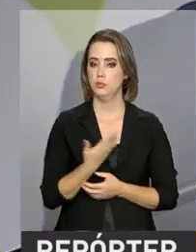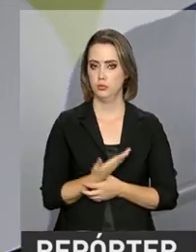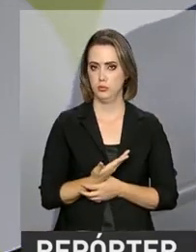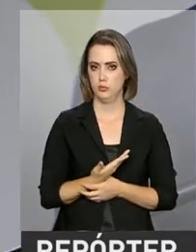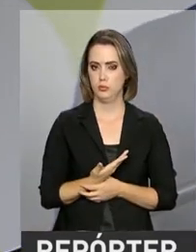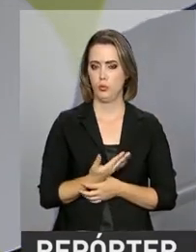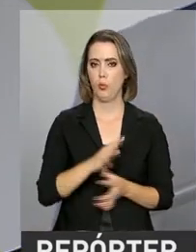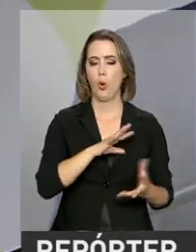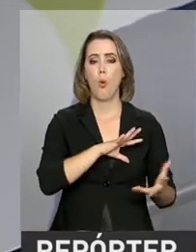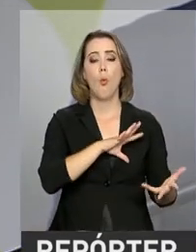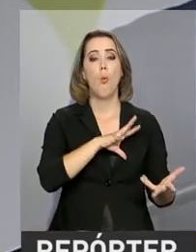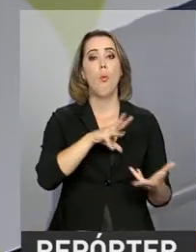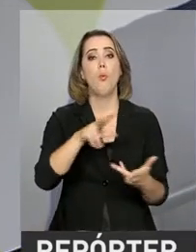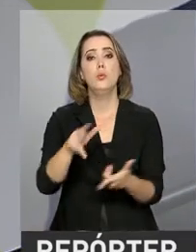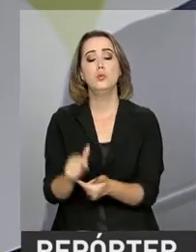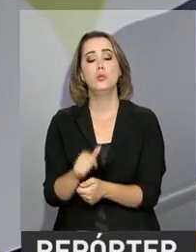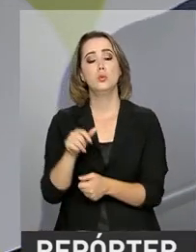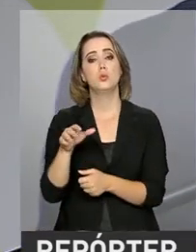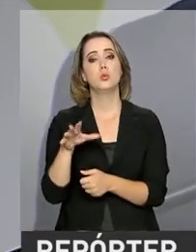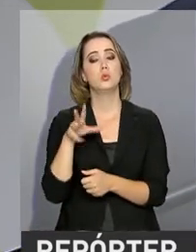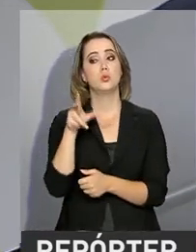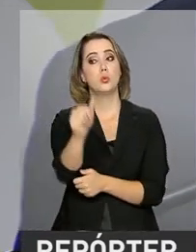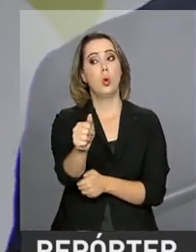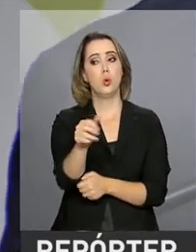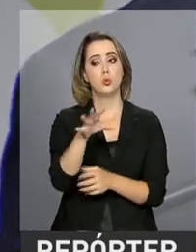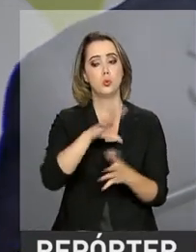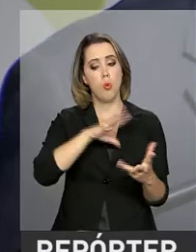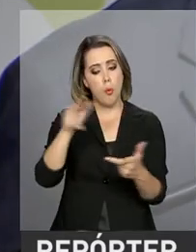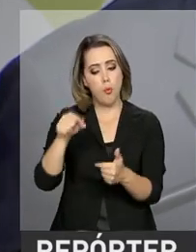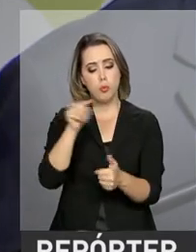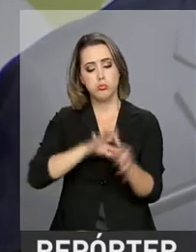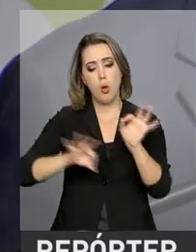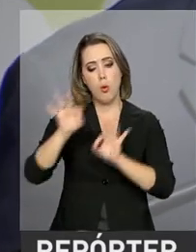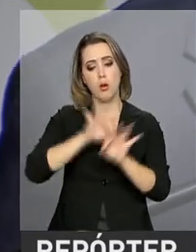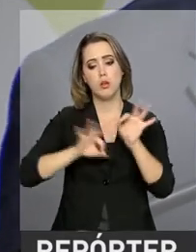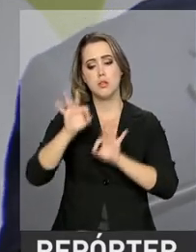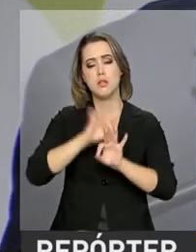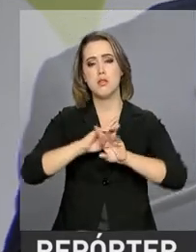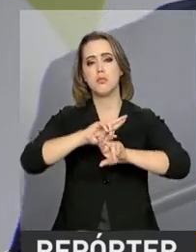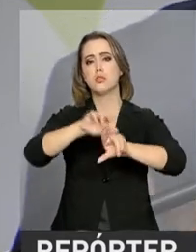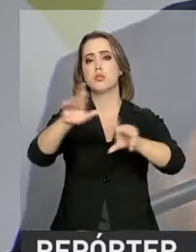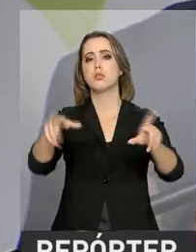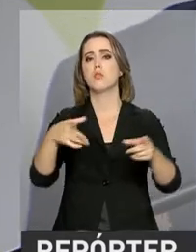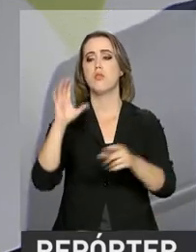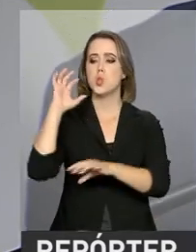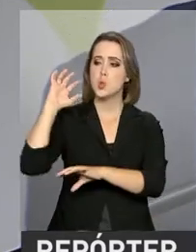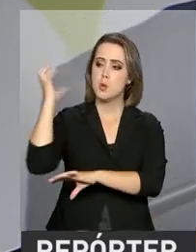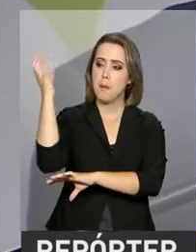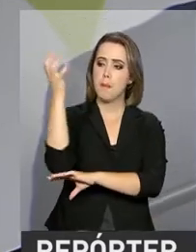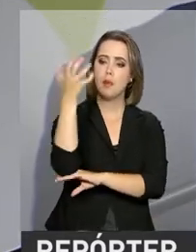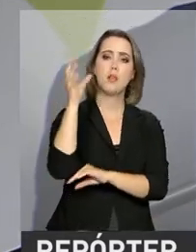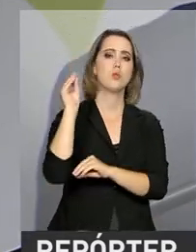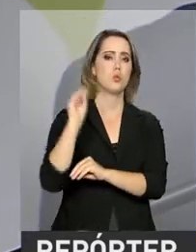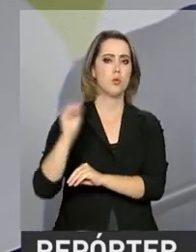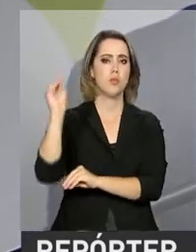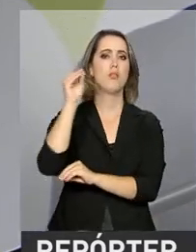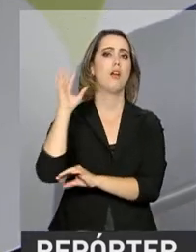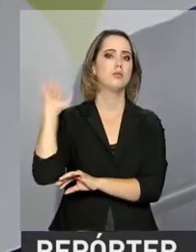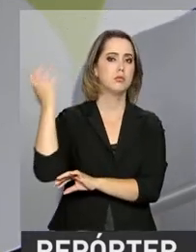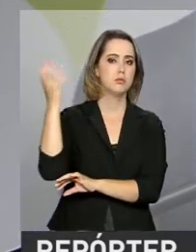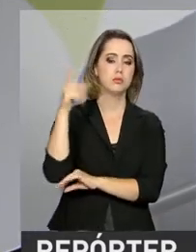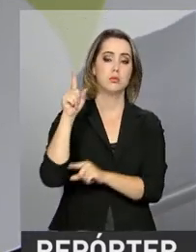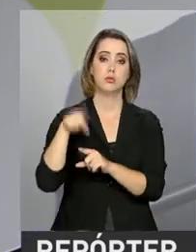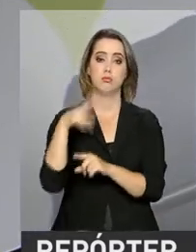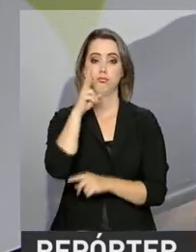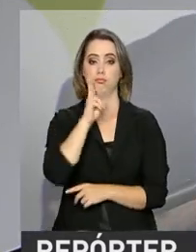para Agenda 2030, os Objetivos de Desenvolvimento Sustentável são reavaliados, né?